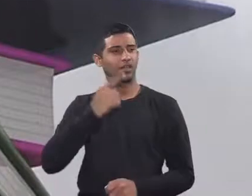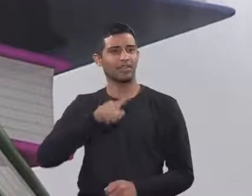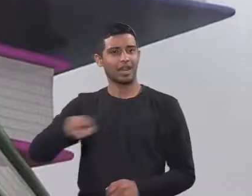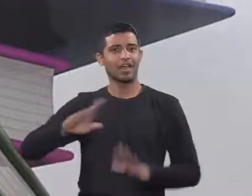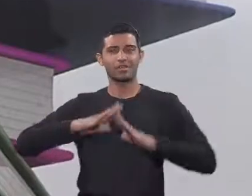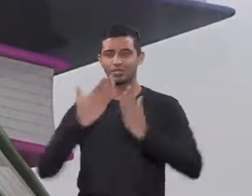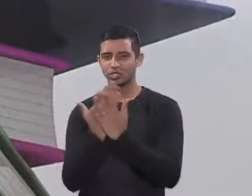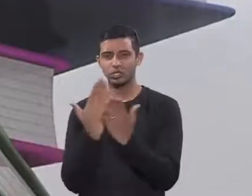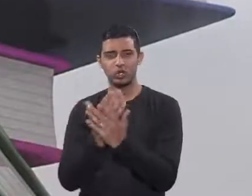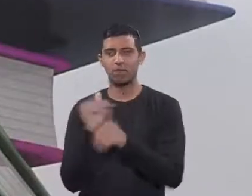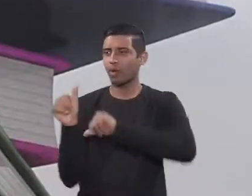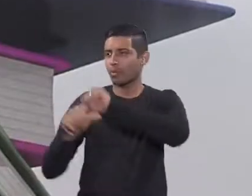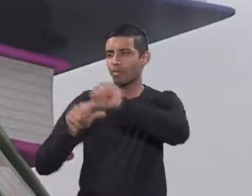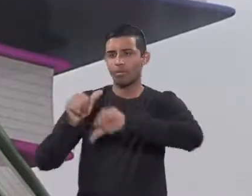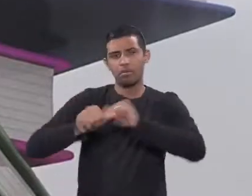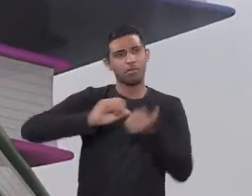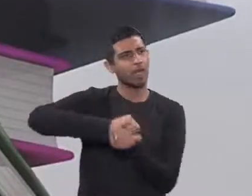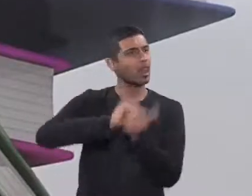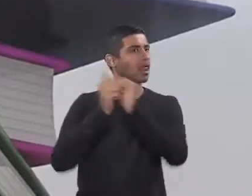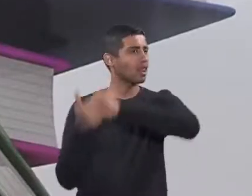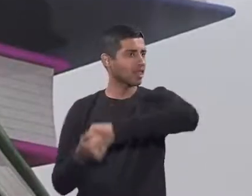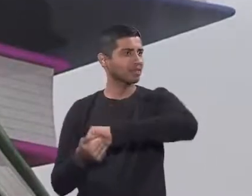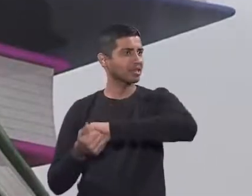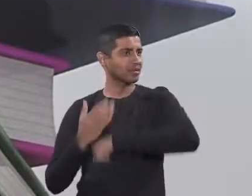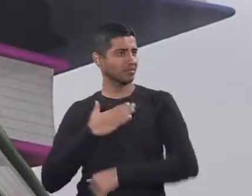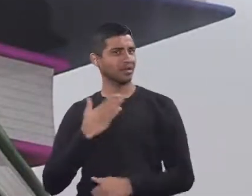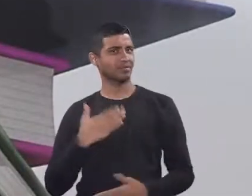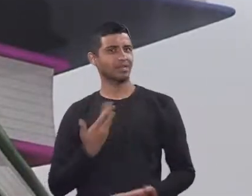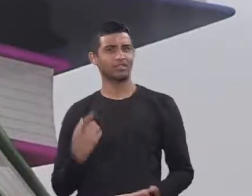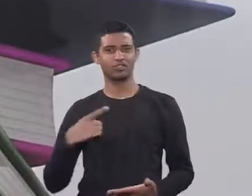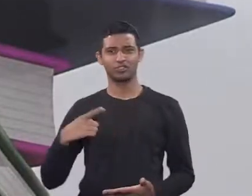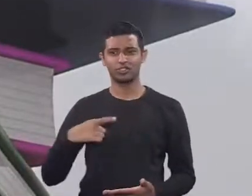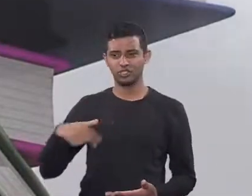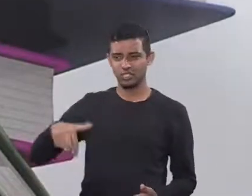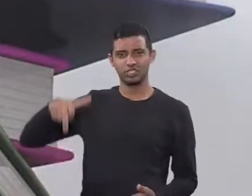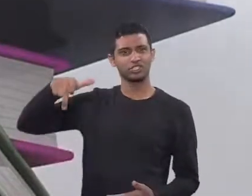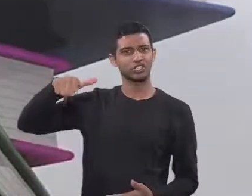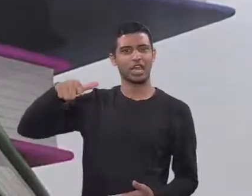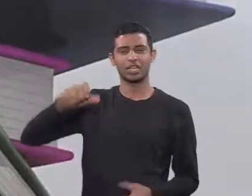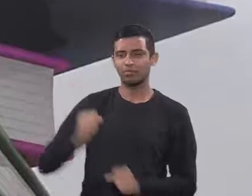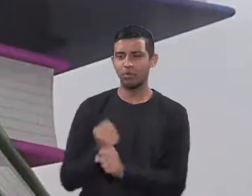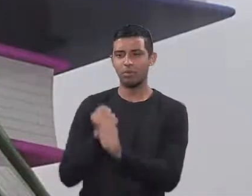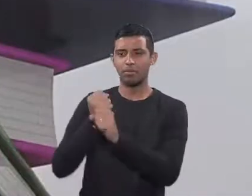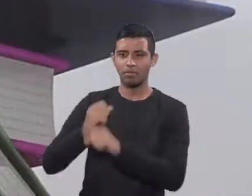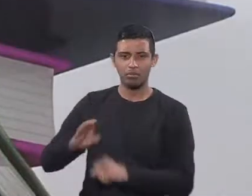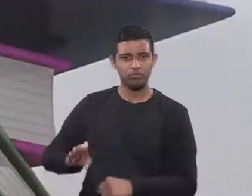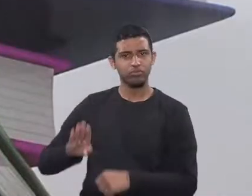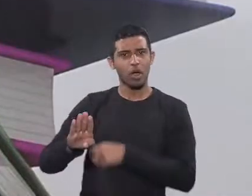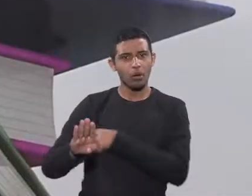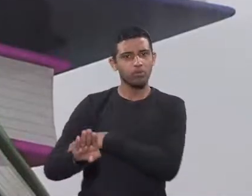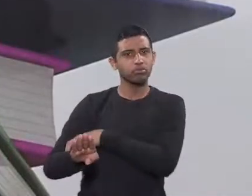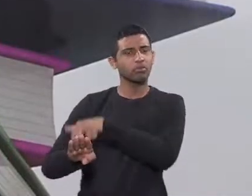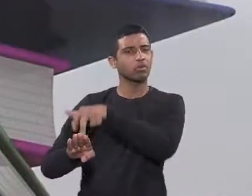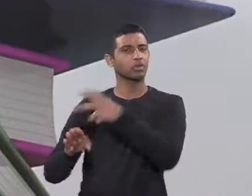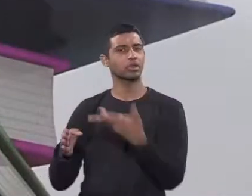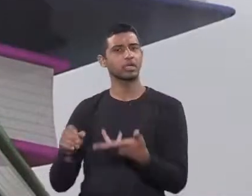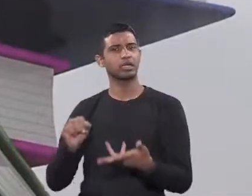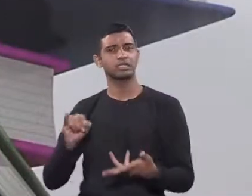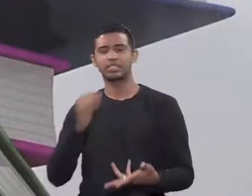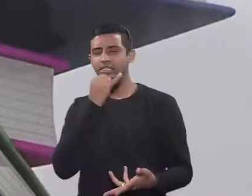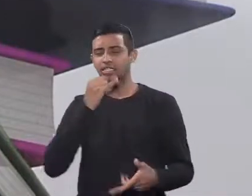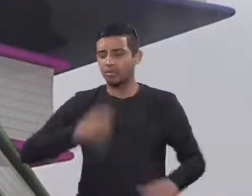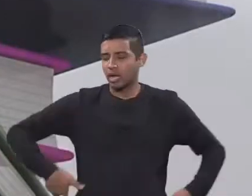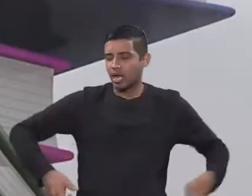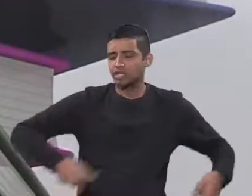adaptaram a escola para mim. Se tinha escada, eles colocavam rampa. Se tinha algum lugar que não tinha como a